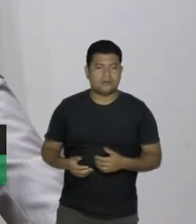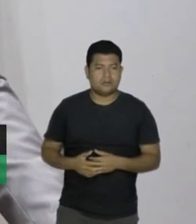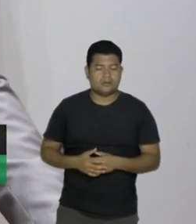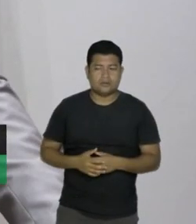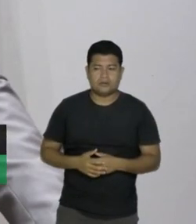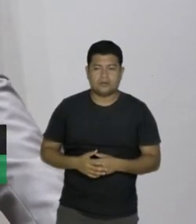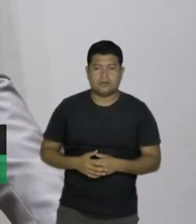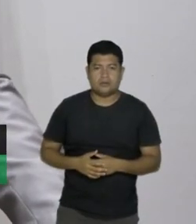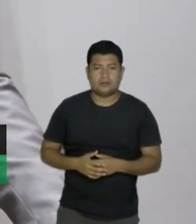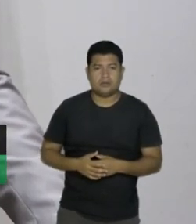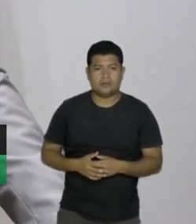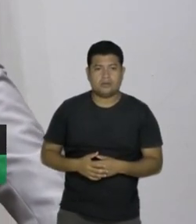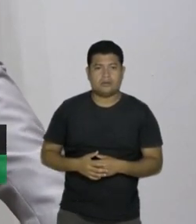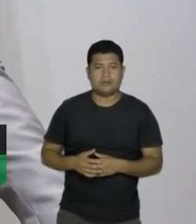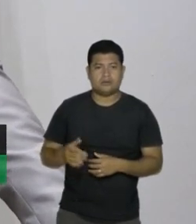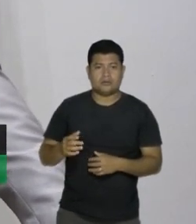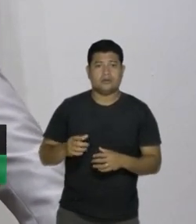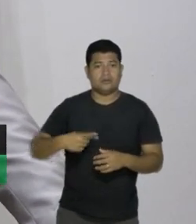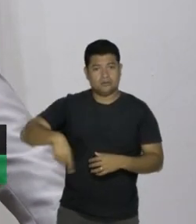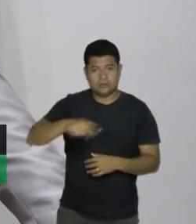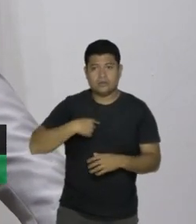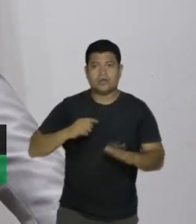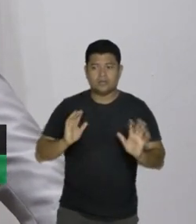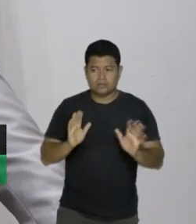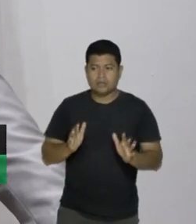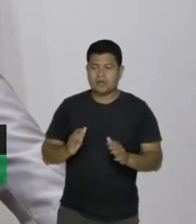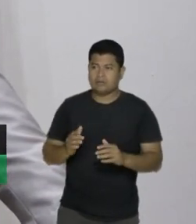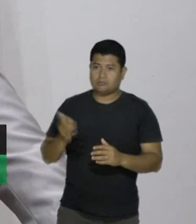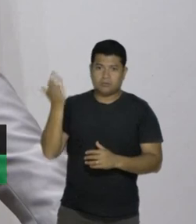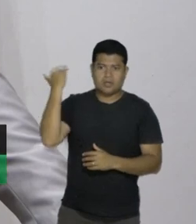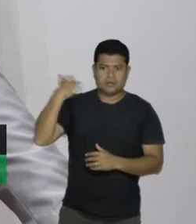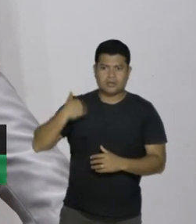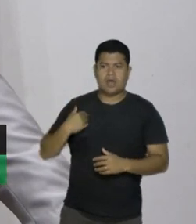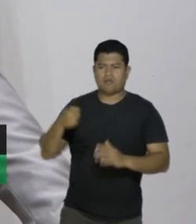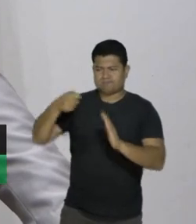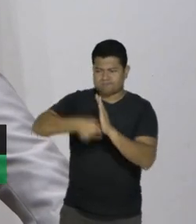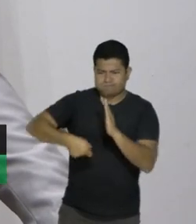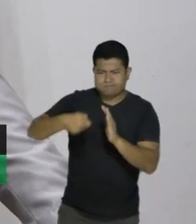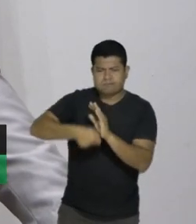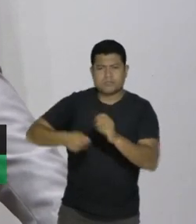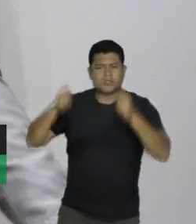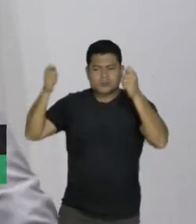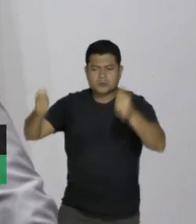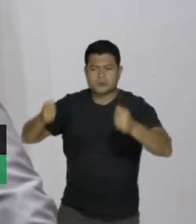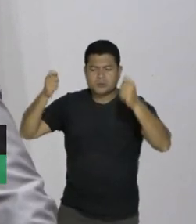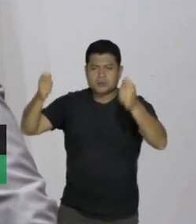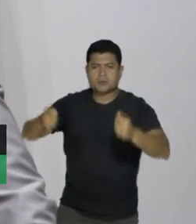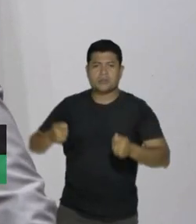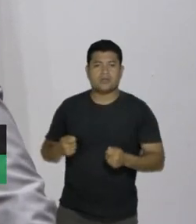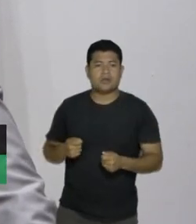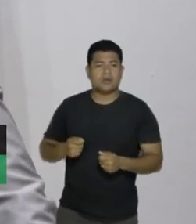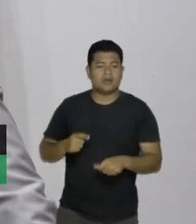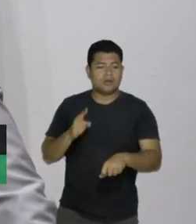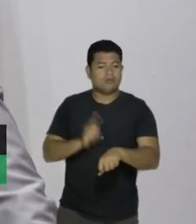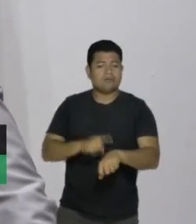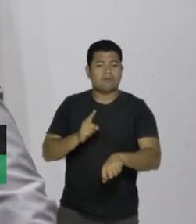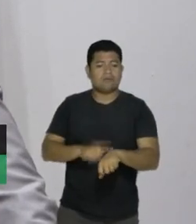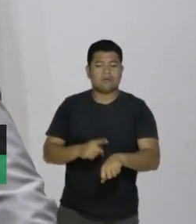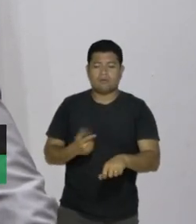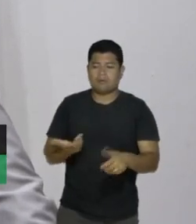Por muito menos nós já fomos para as ruas O que que tá demorando acontecer povo brasileiro